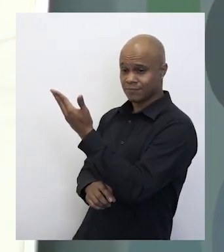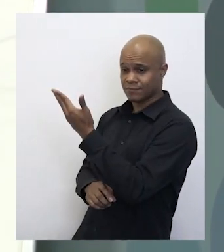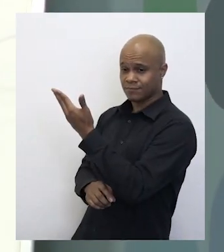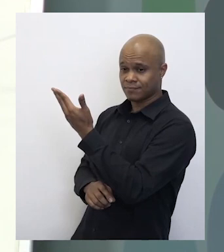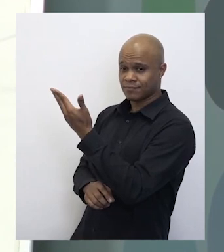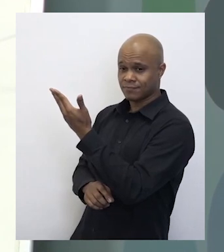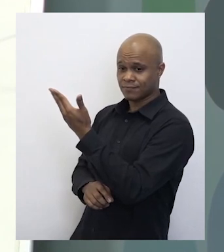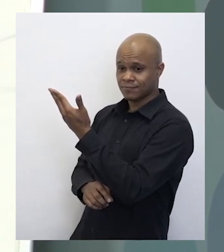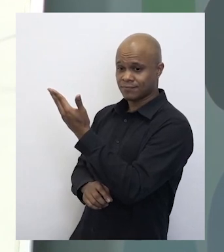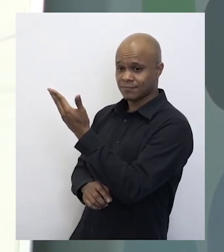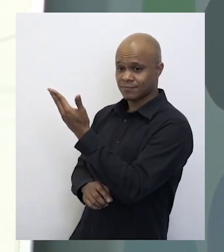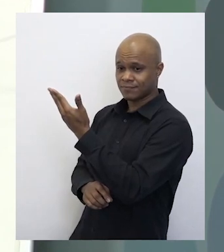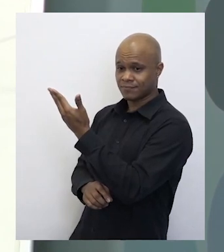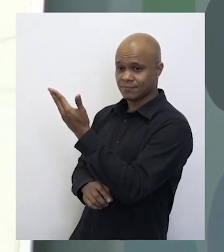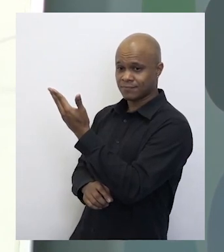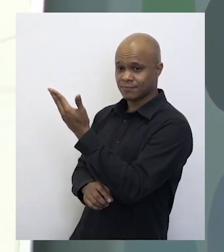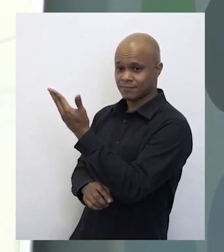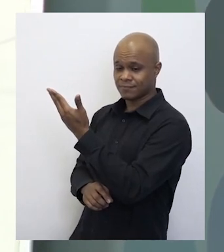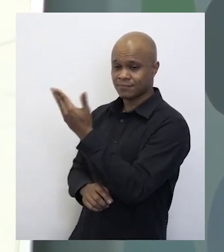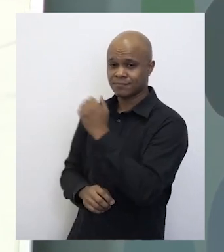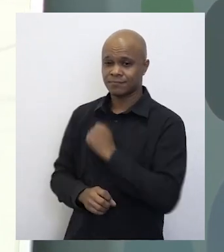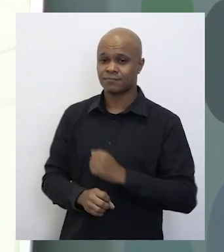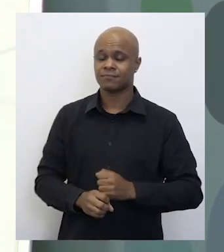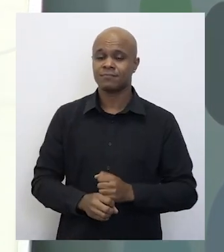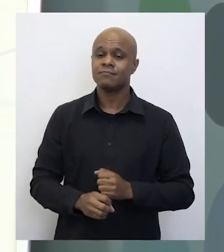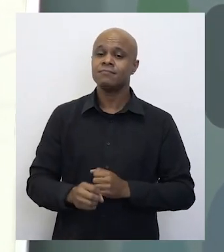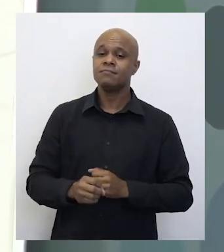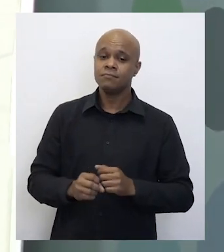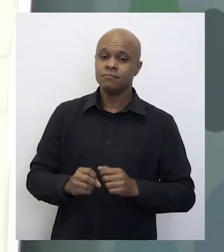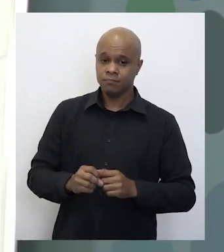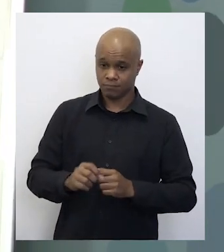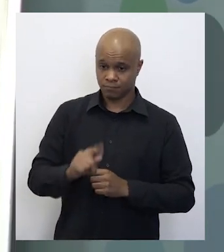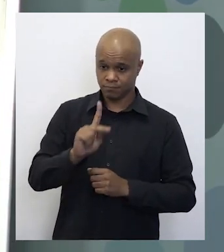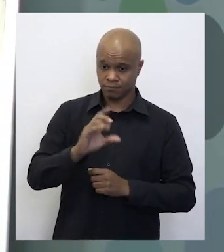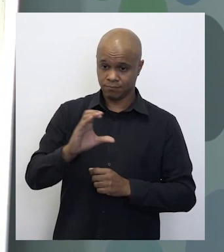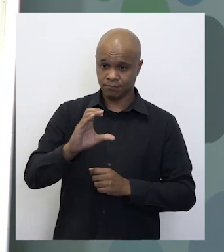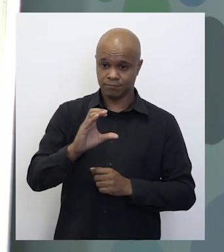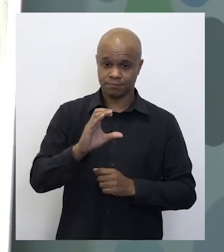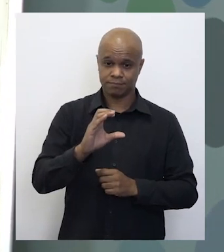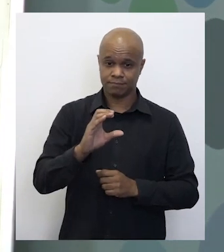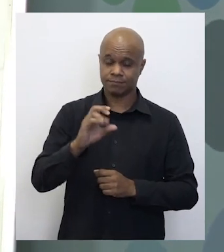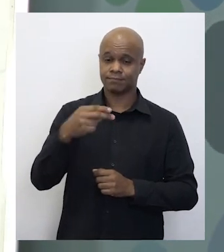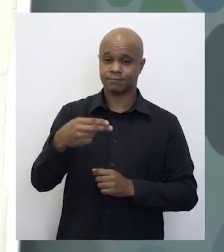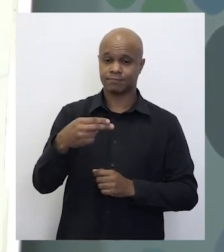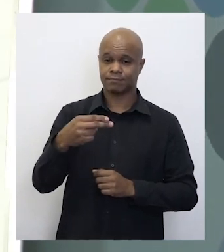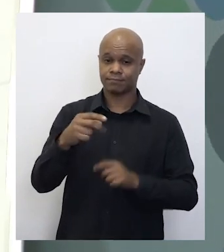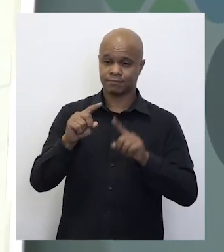perfeito? Eu coloquei aqui, ó, destaquei o 2, que ele veio aqui em cima, então tá, Kc igual a